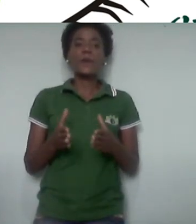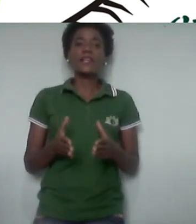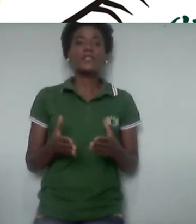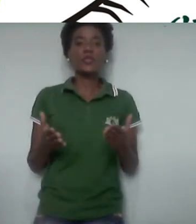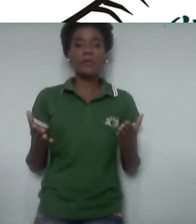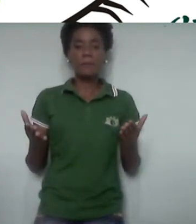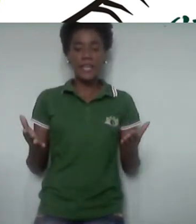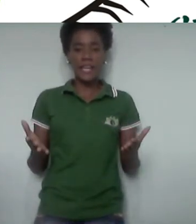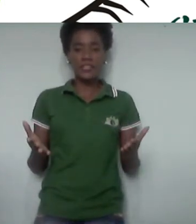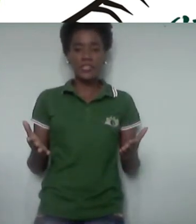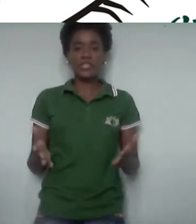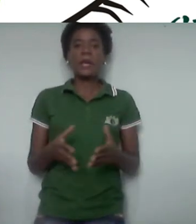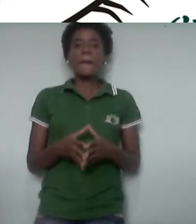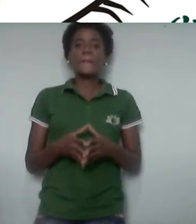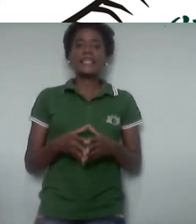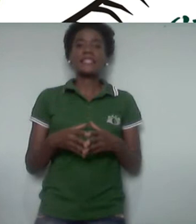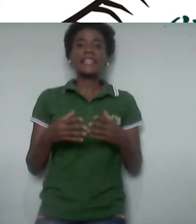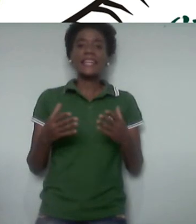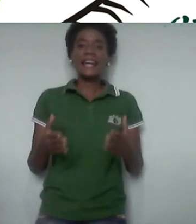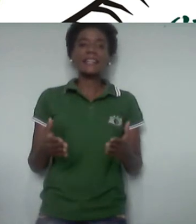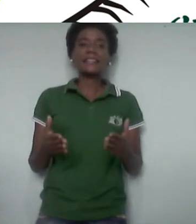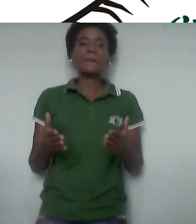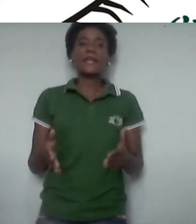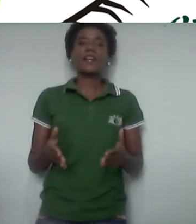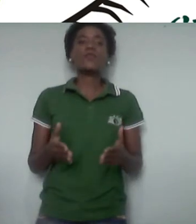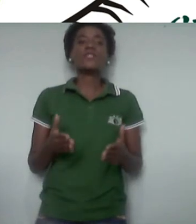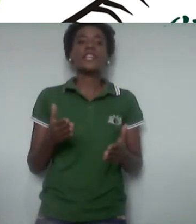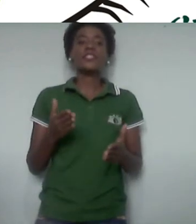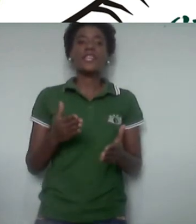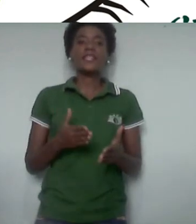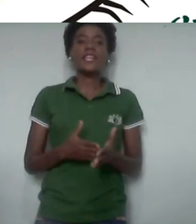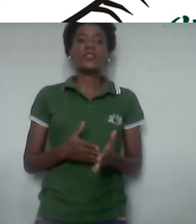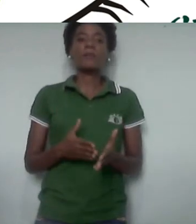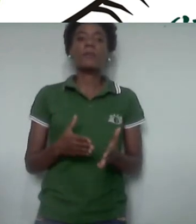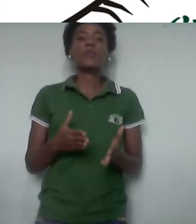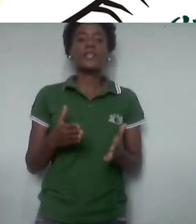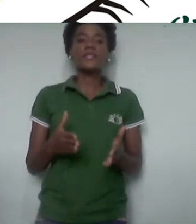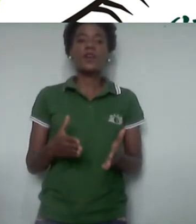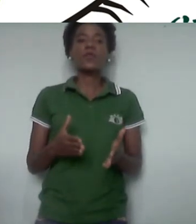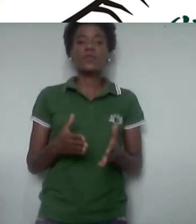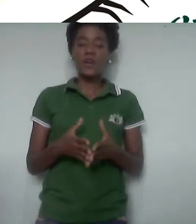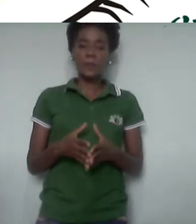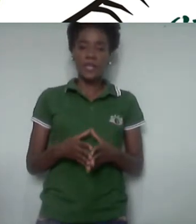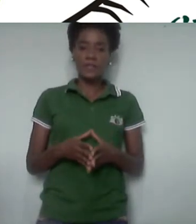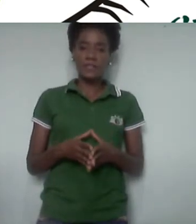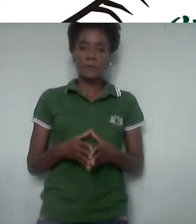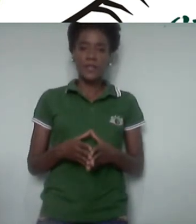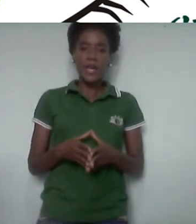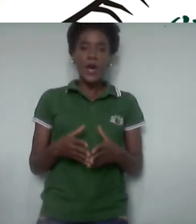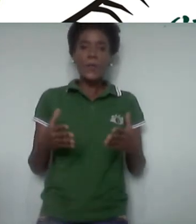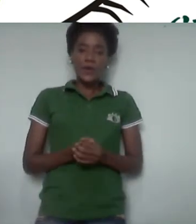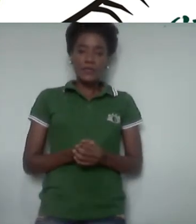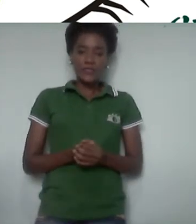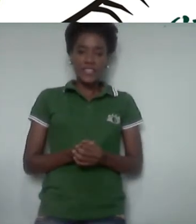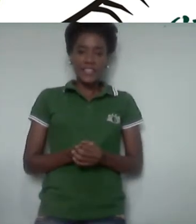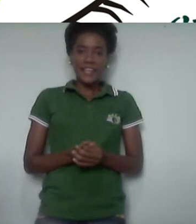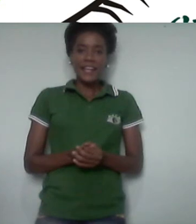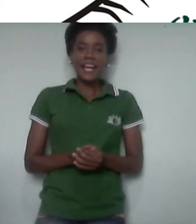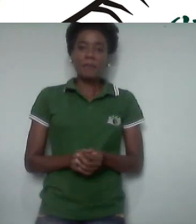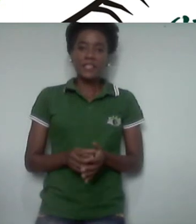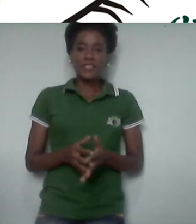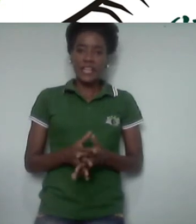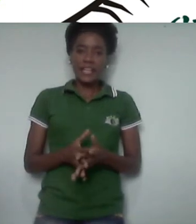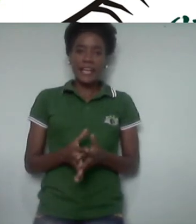à recuperação do meio ambiente, mas ligada também à conscientização da população cruzalmense. Por